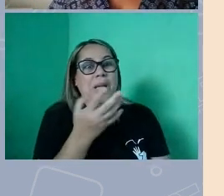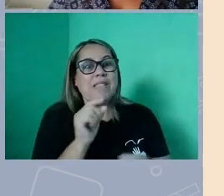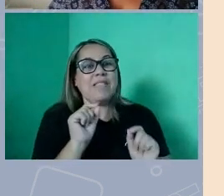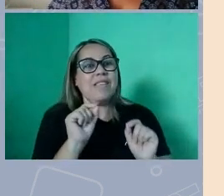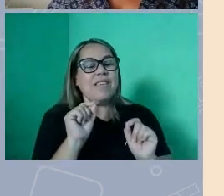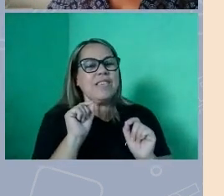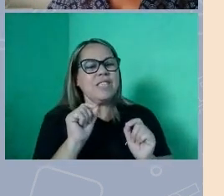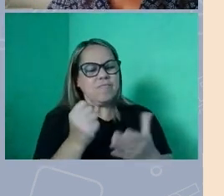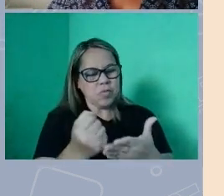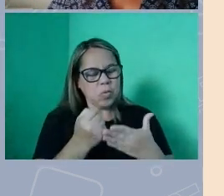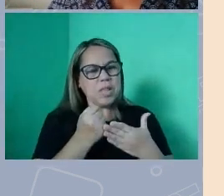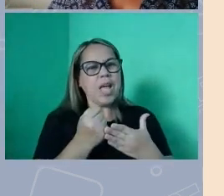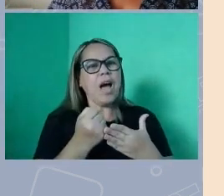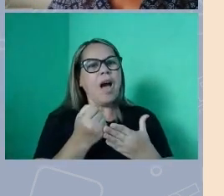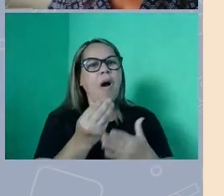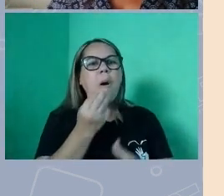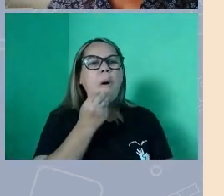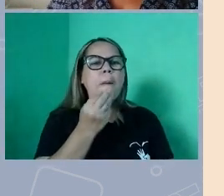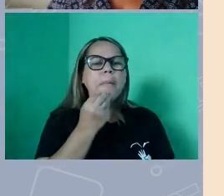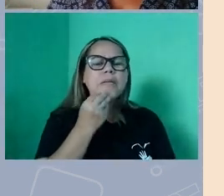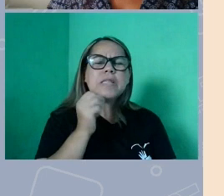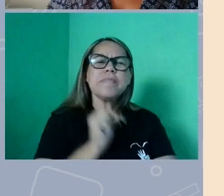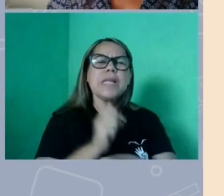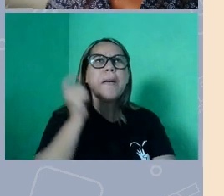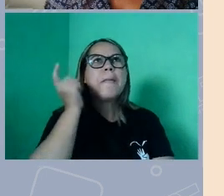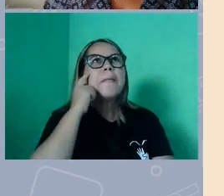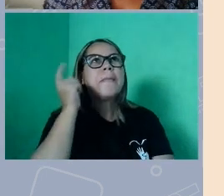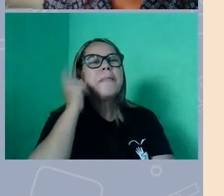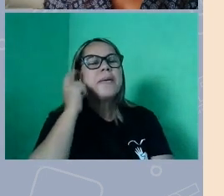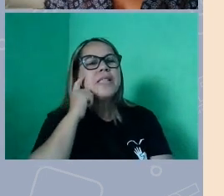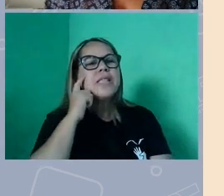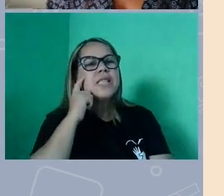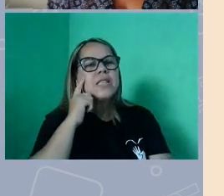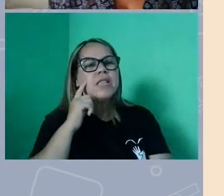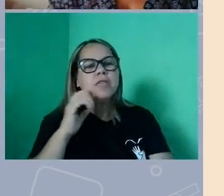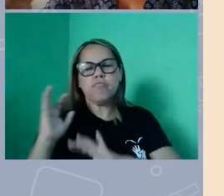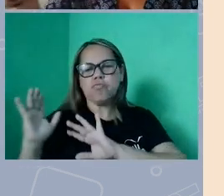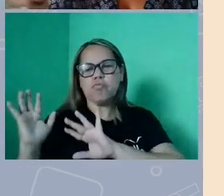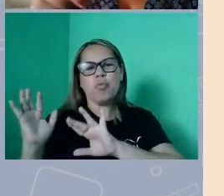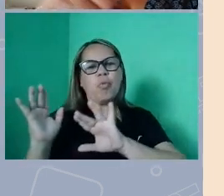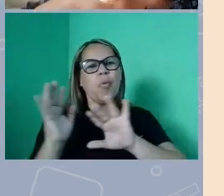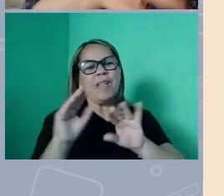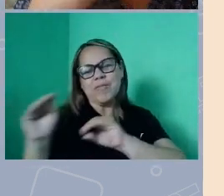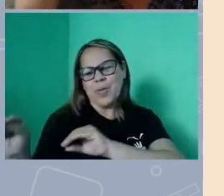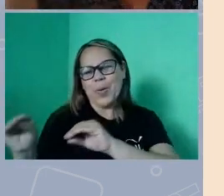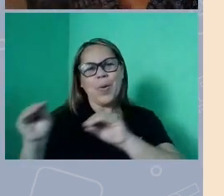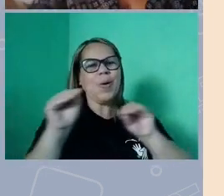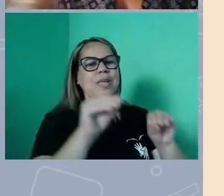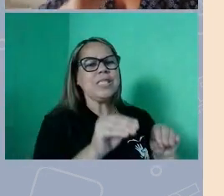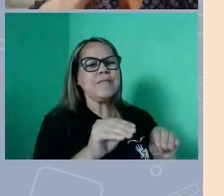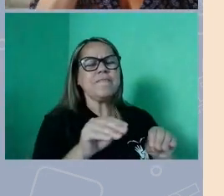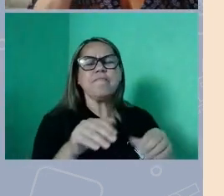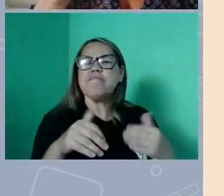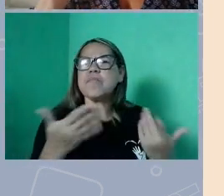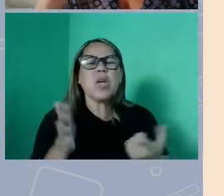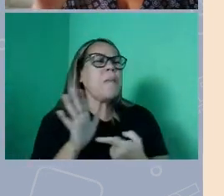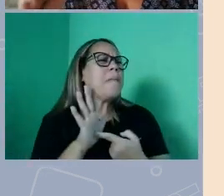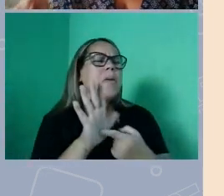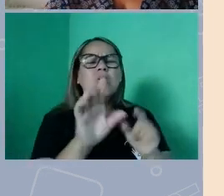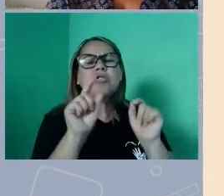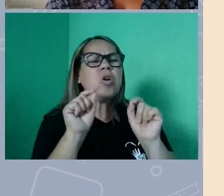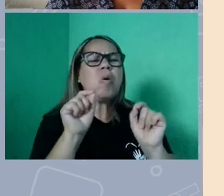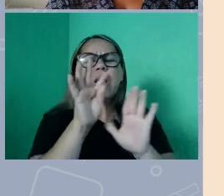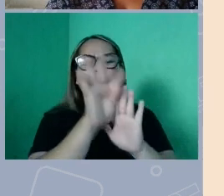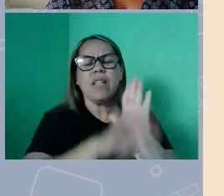a oportunidade de refletir sobre os movimentos migratórios e aí o que é que expressa esse trecho da